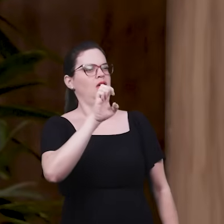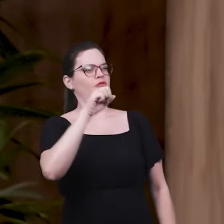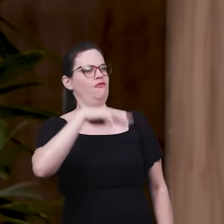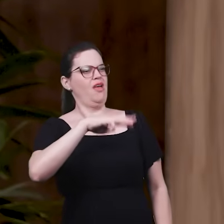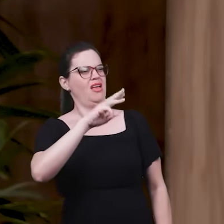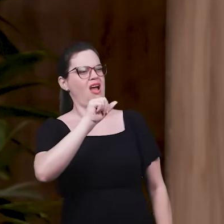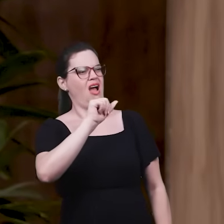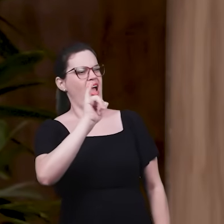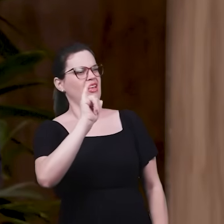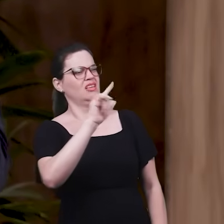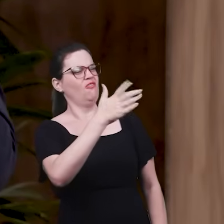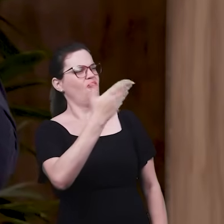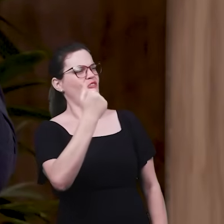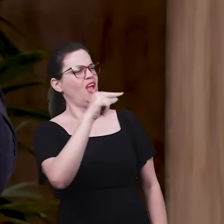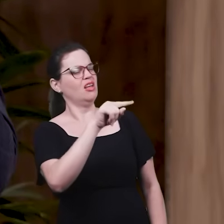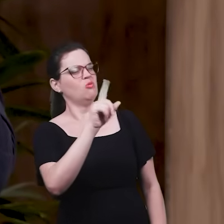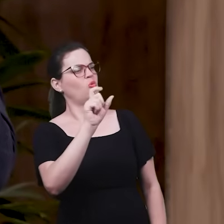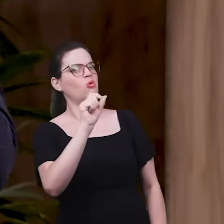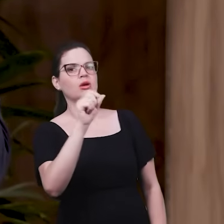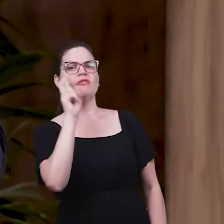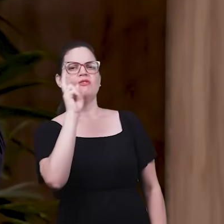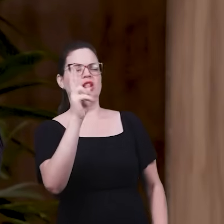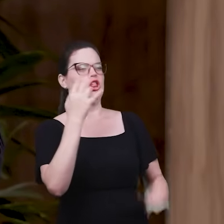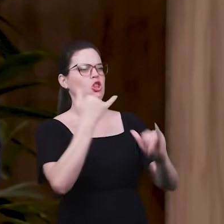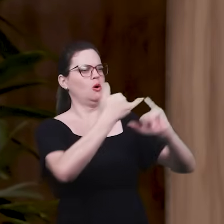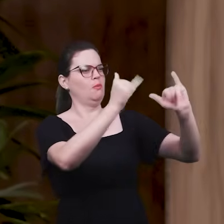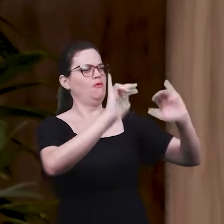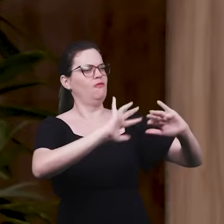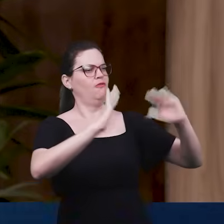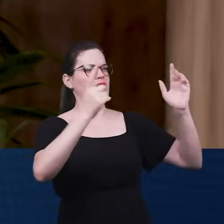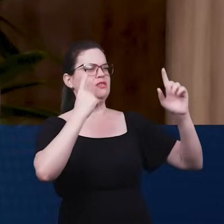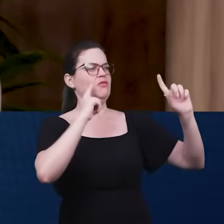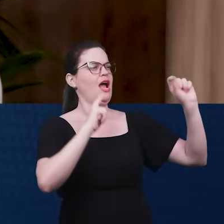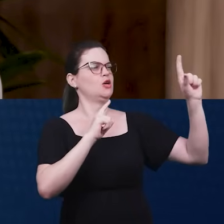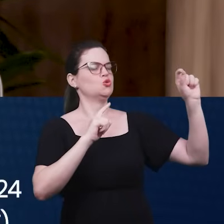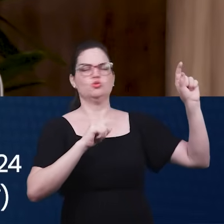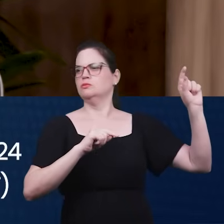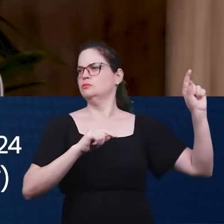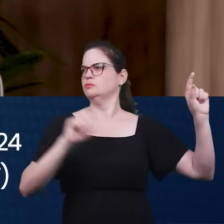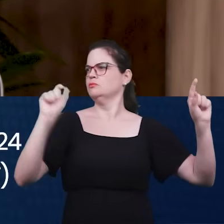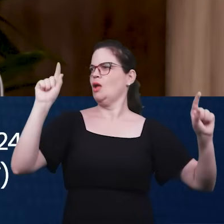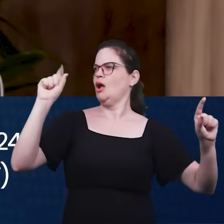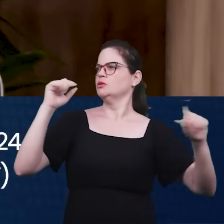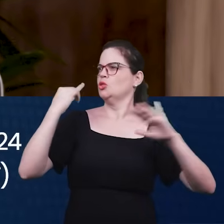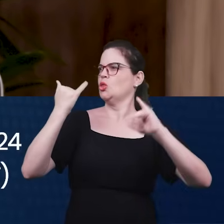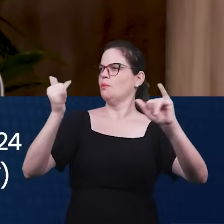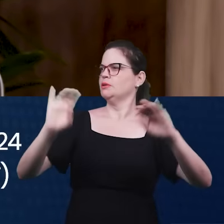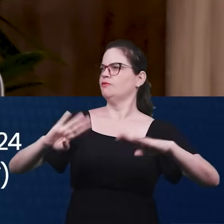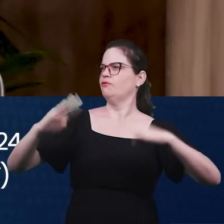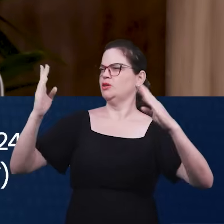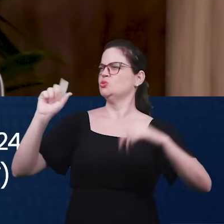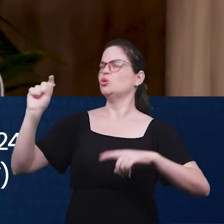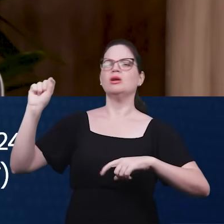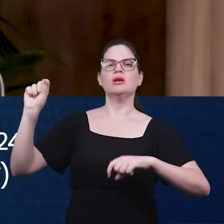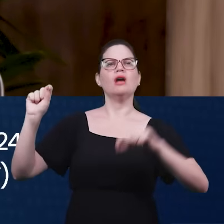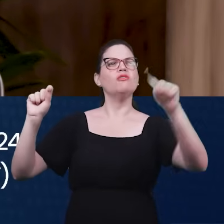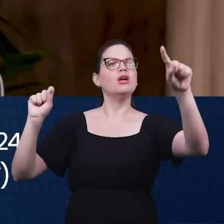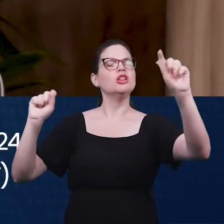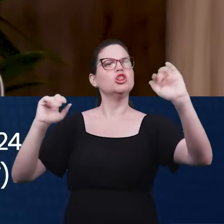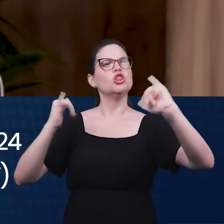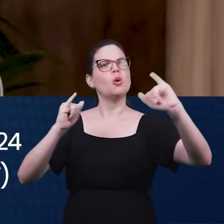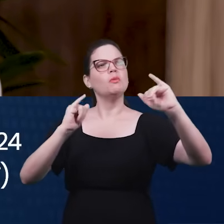a chamar a atenção. Ela passa, ela vê aquele azul, trombetas e festas. Ela passa mais à frente e vem outra, trombetas e festas. Ela começa, o que é